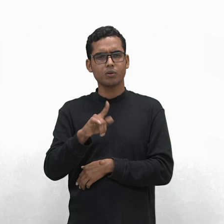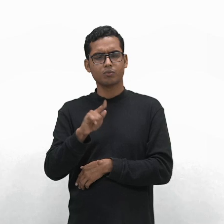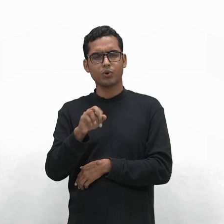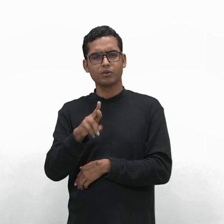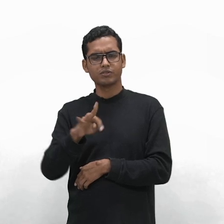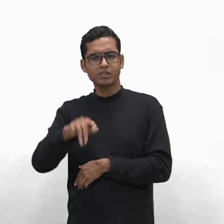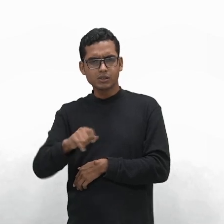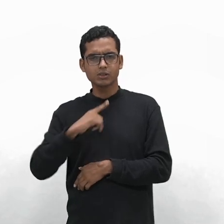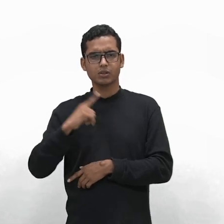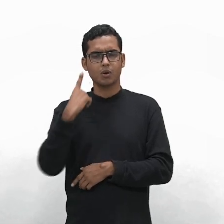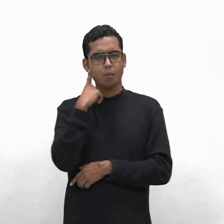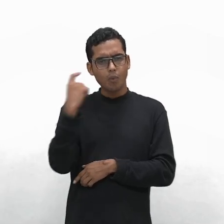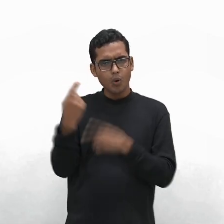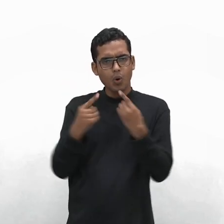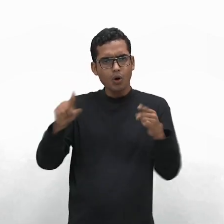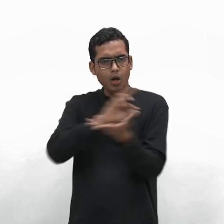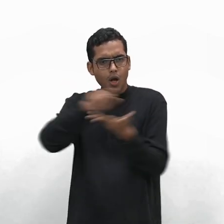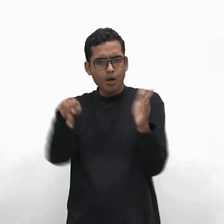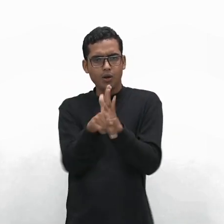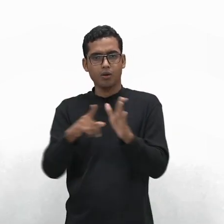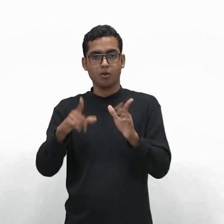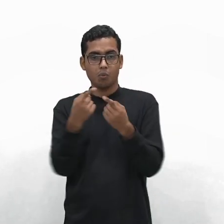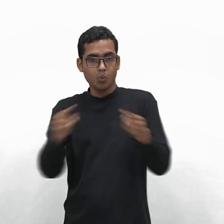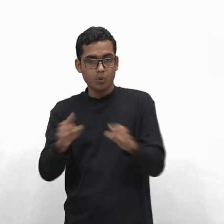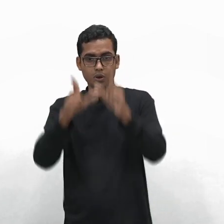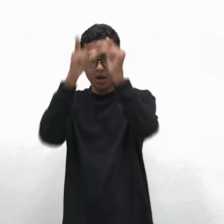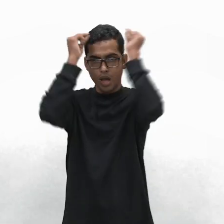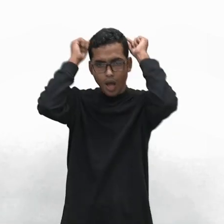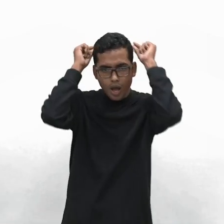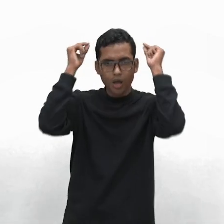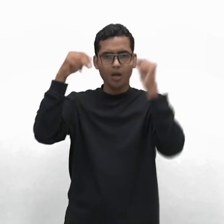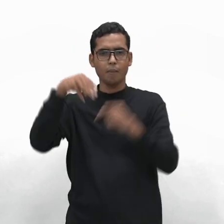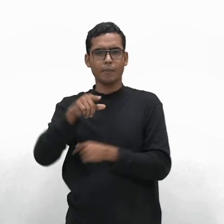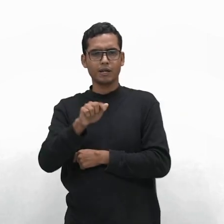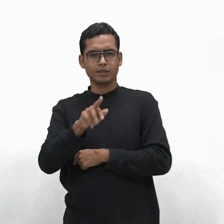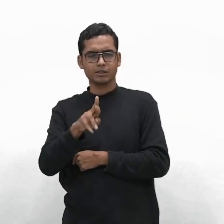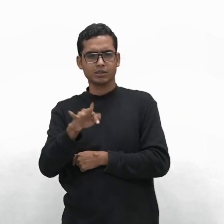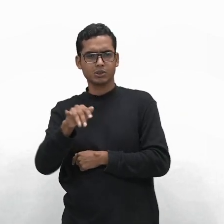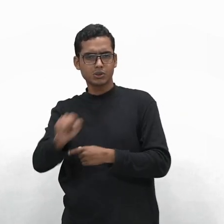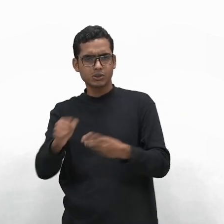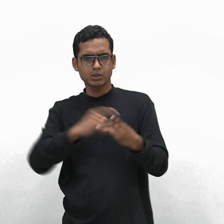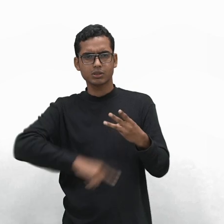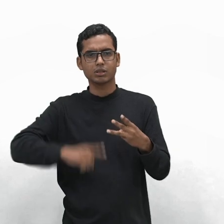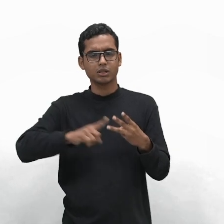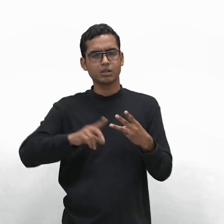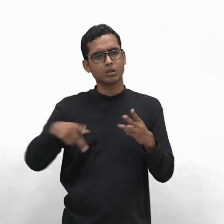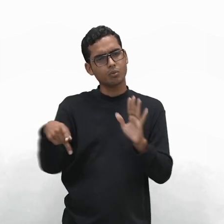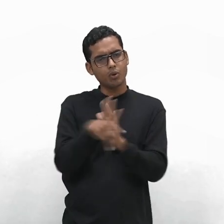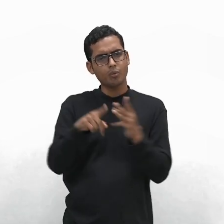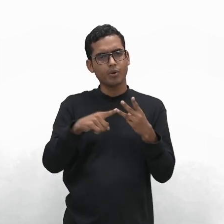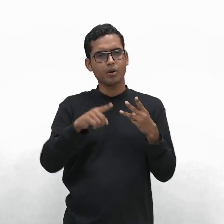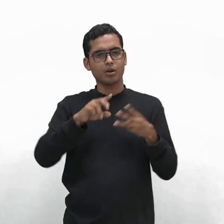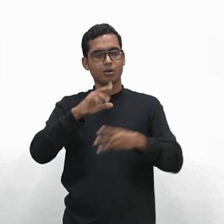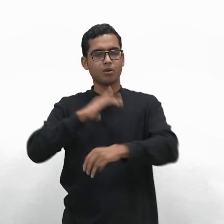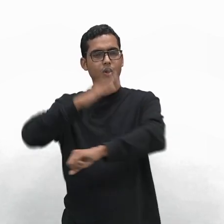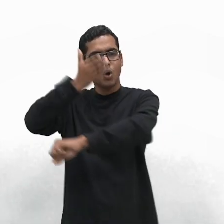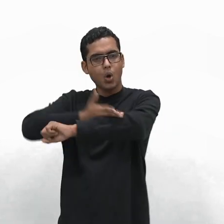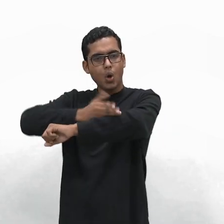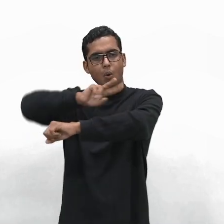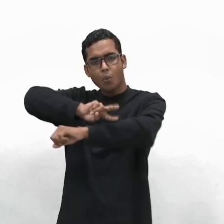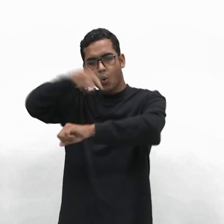renascentistas, certo? Então, dentro desse contexto, nós podemos falar que a arte,